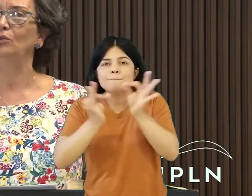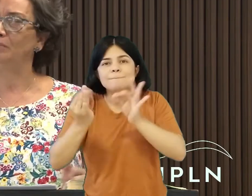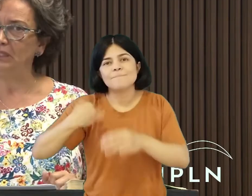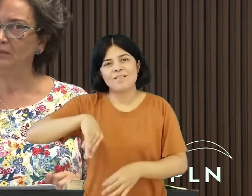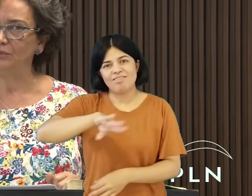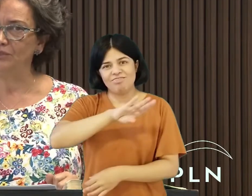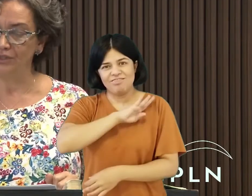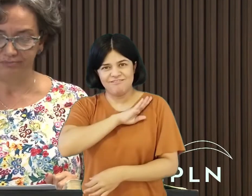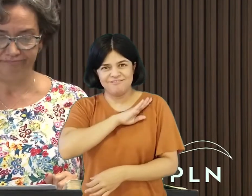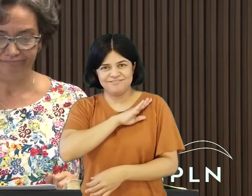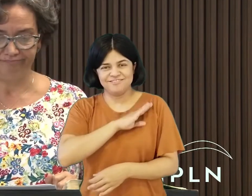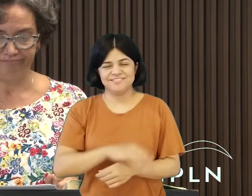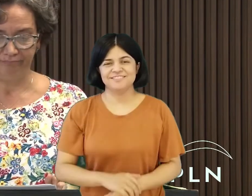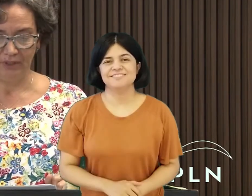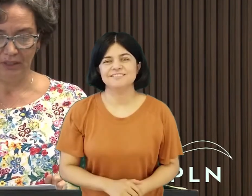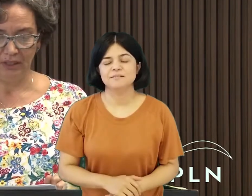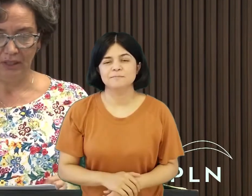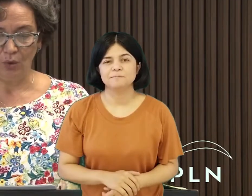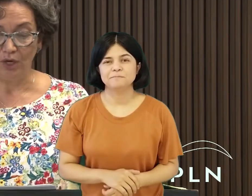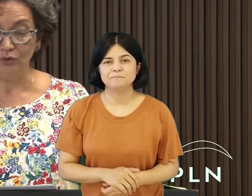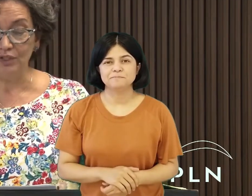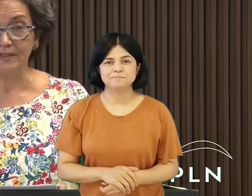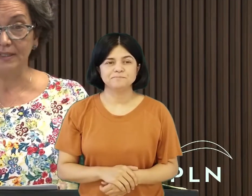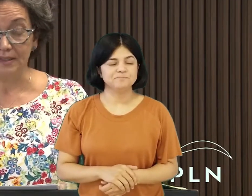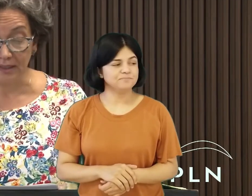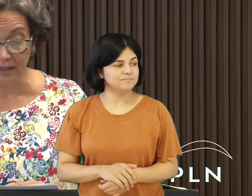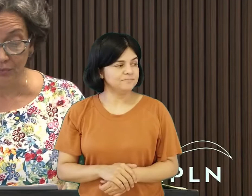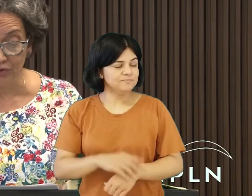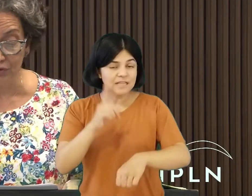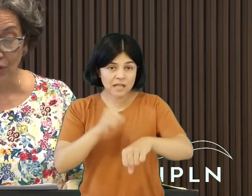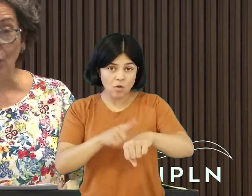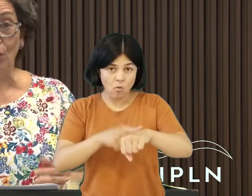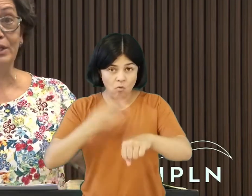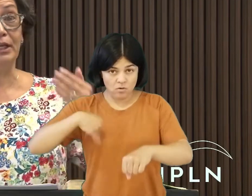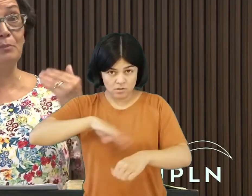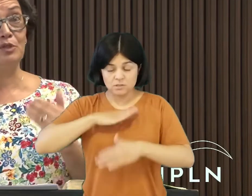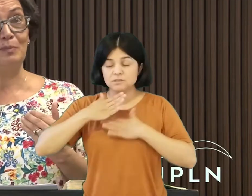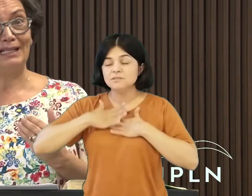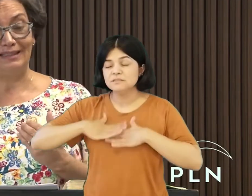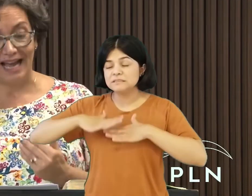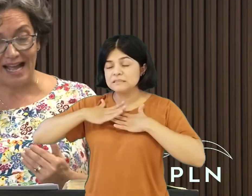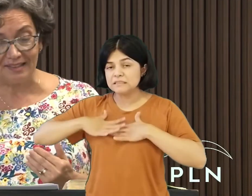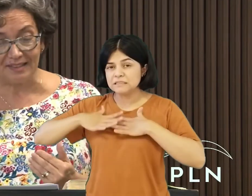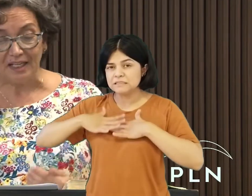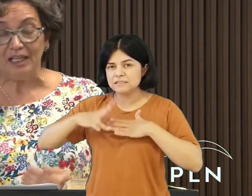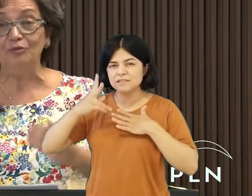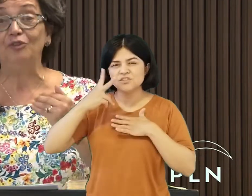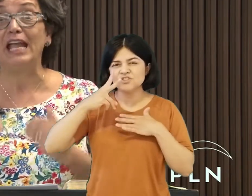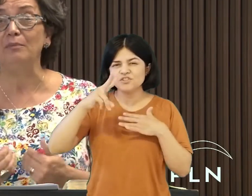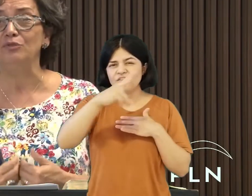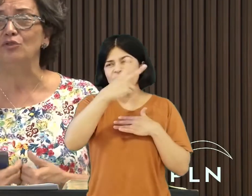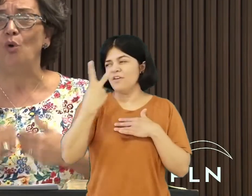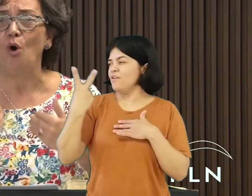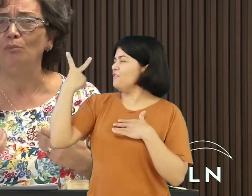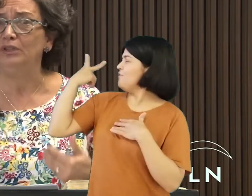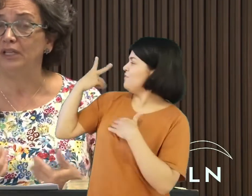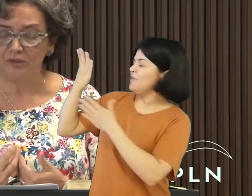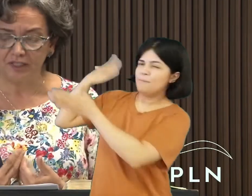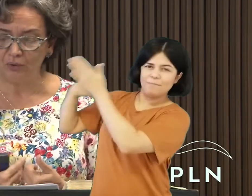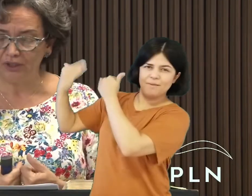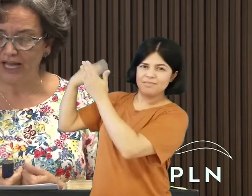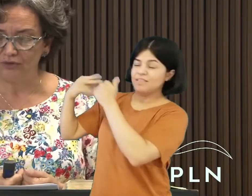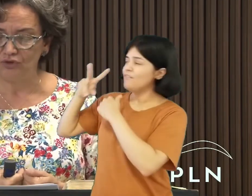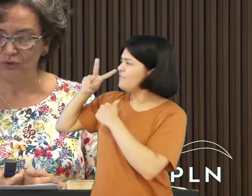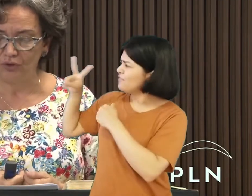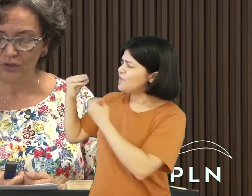enquanto dormíamos. Quando descansamos, olhamos para trás e vemos como Deus